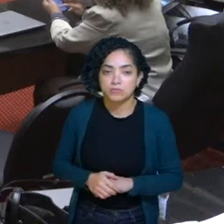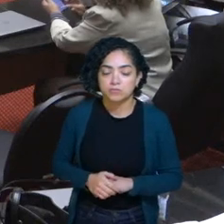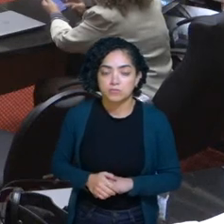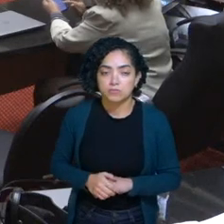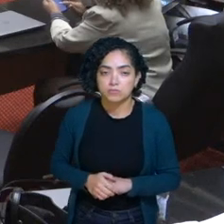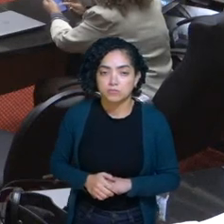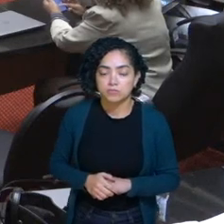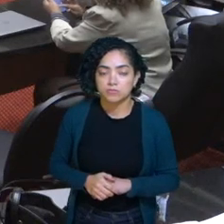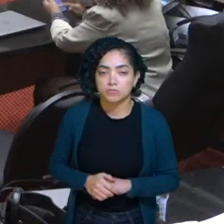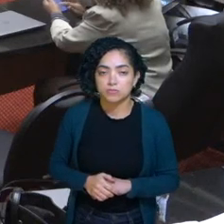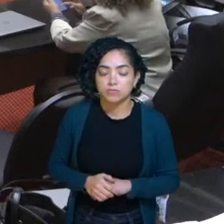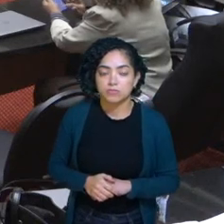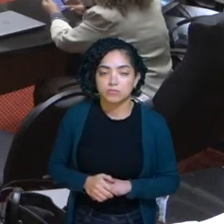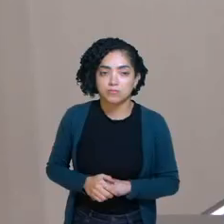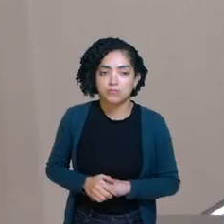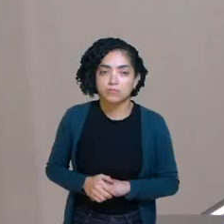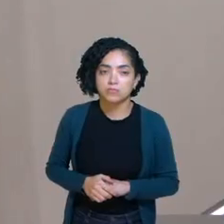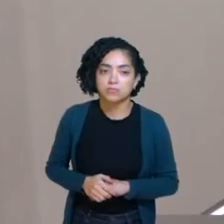velev